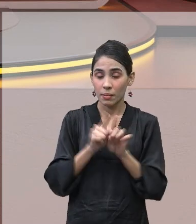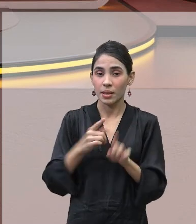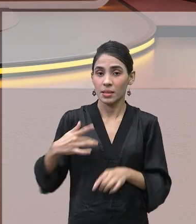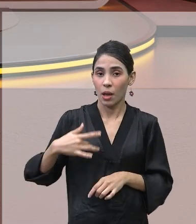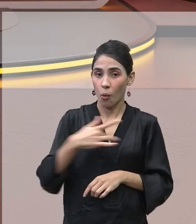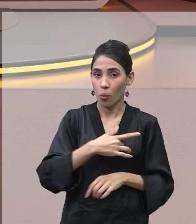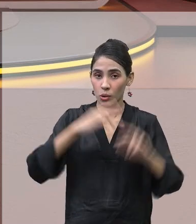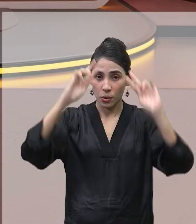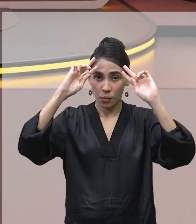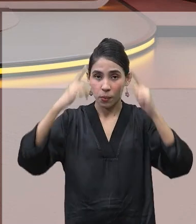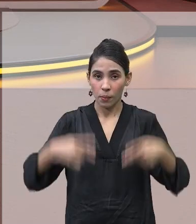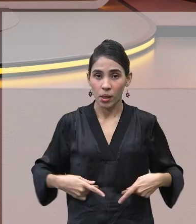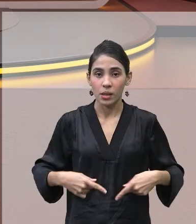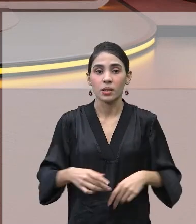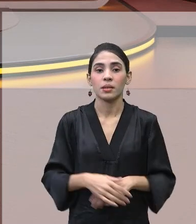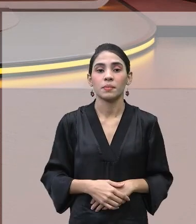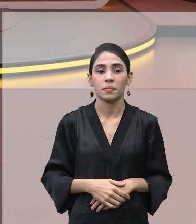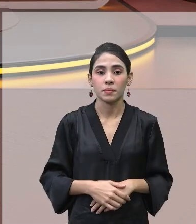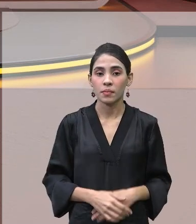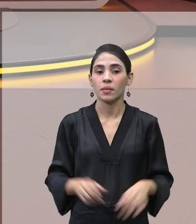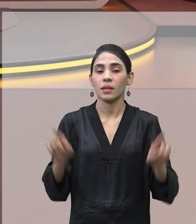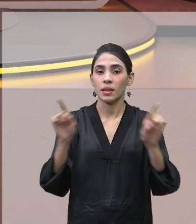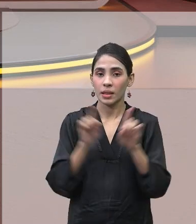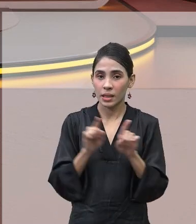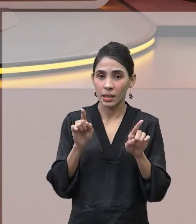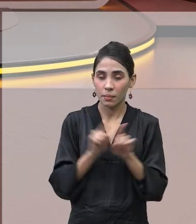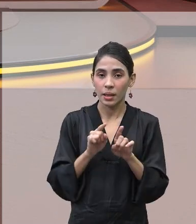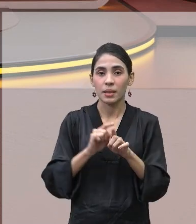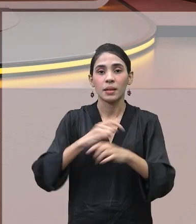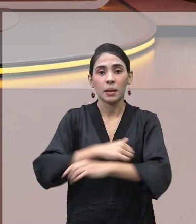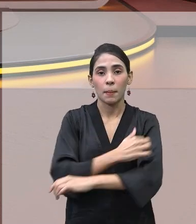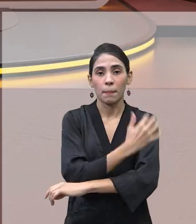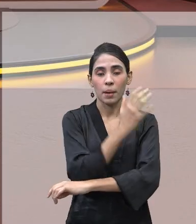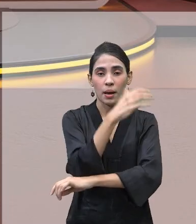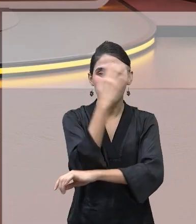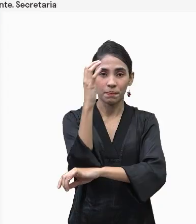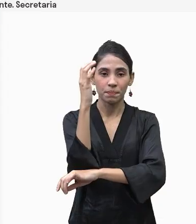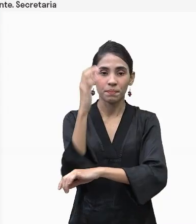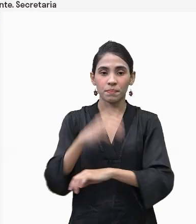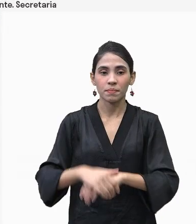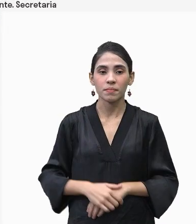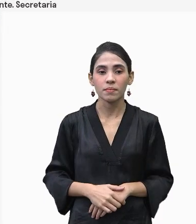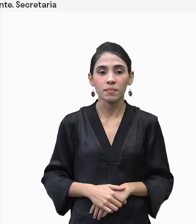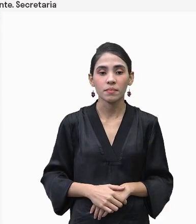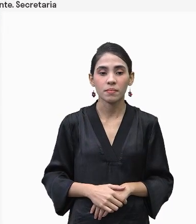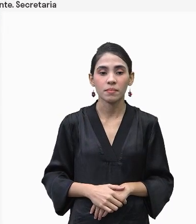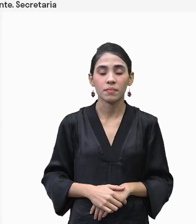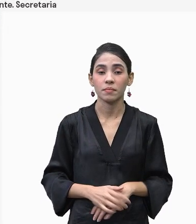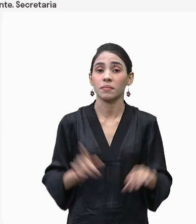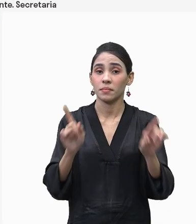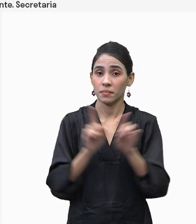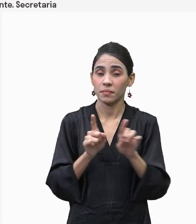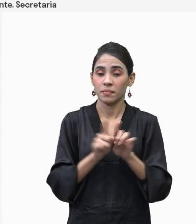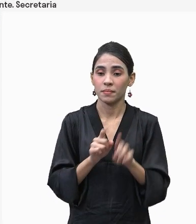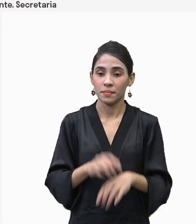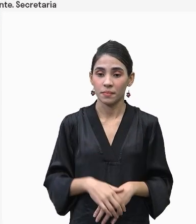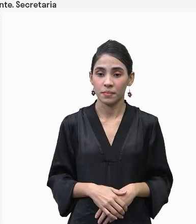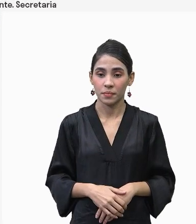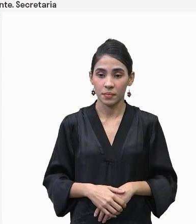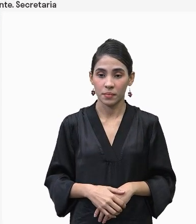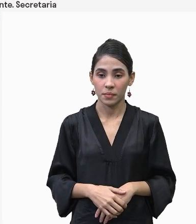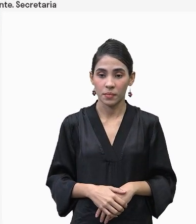saúde humana, além, obviamente, do ecossistema. O que mais então que nós temos aqui? Então,